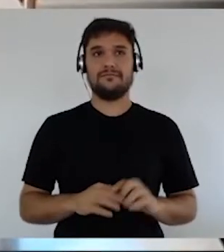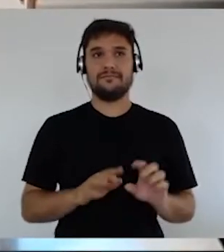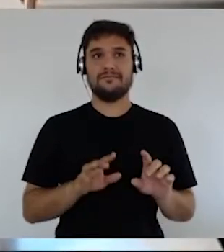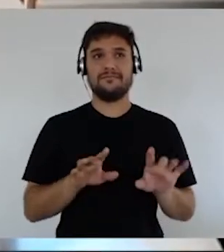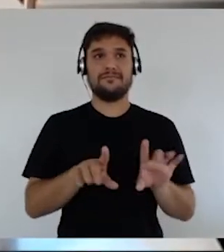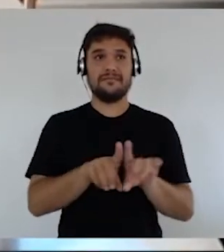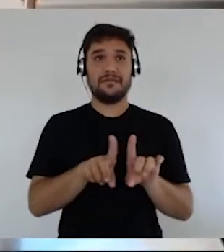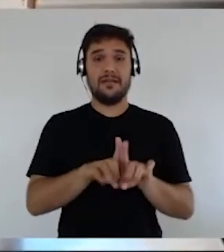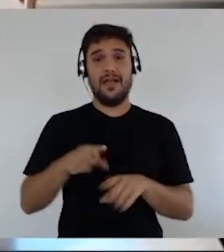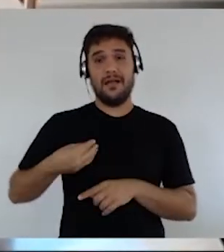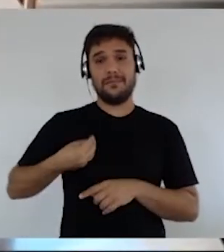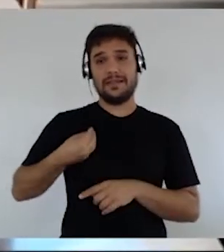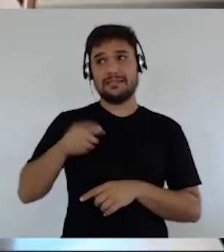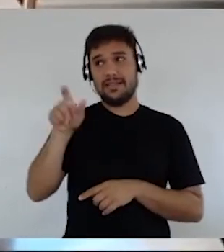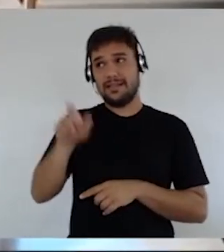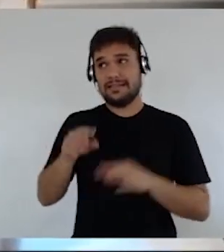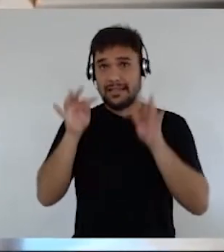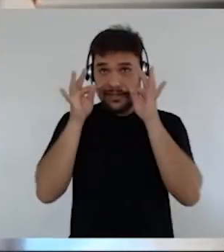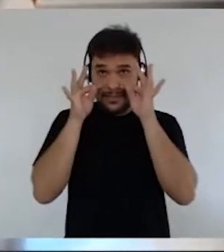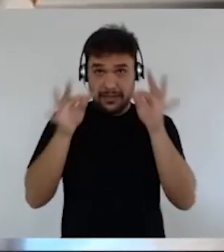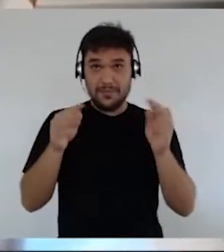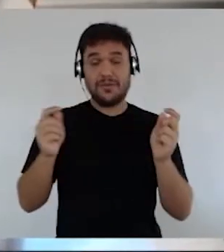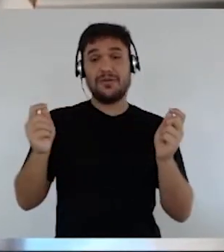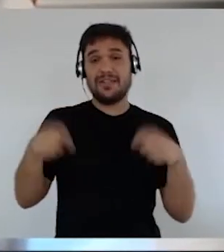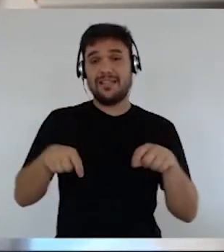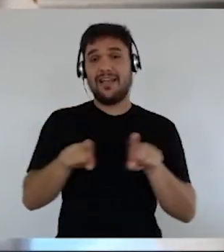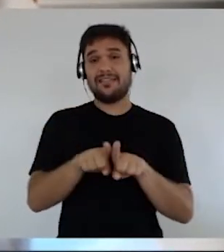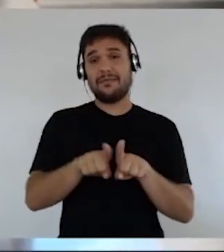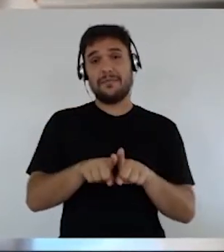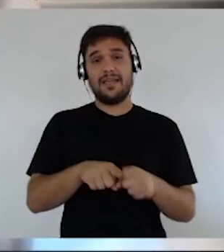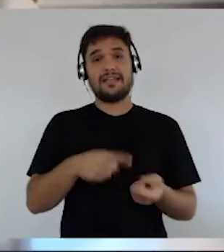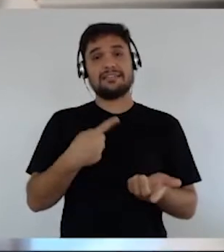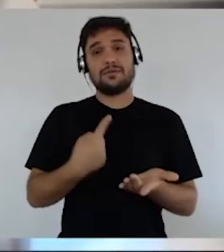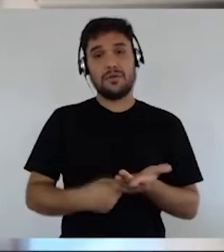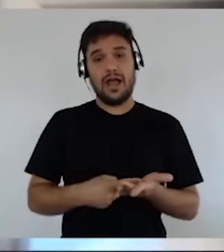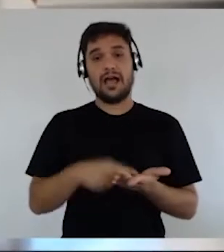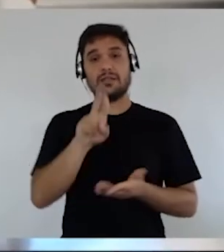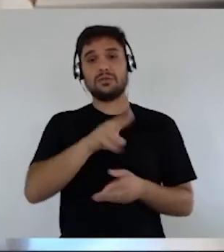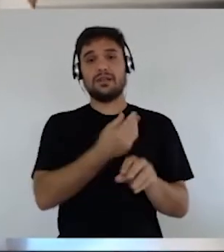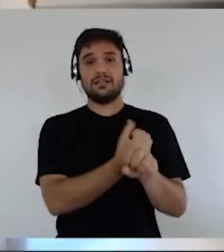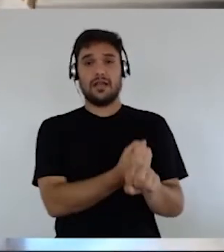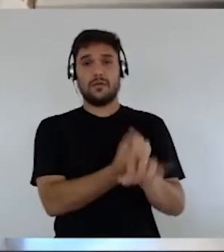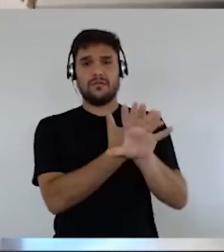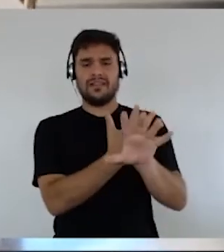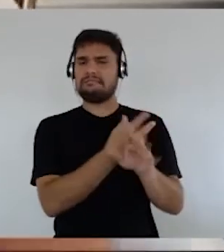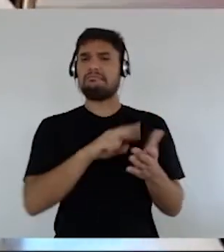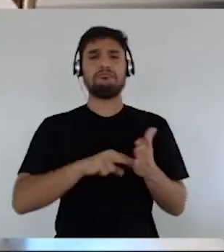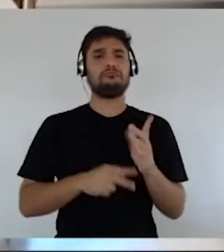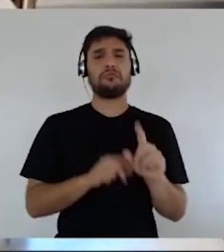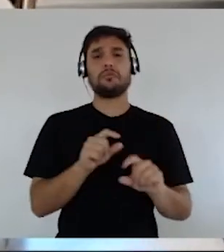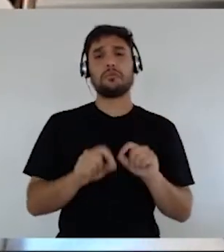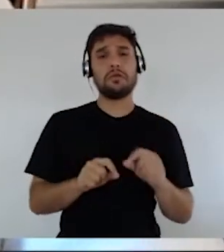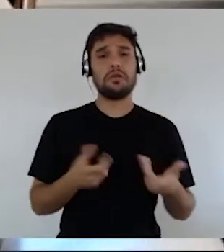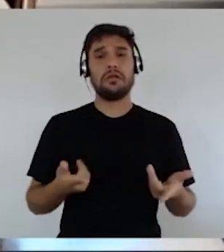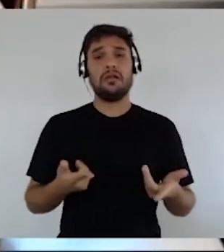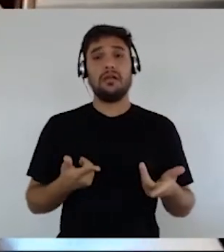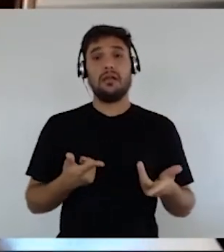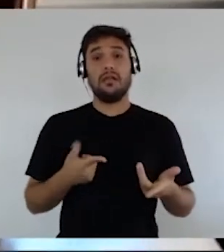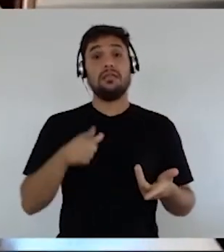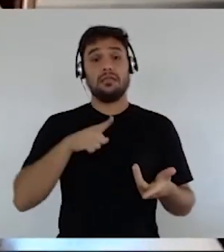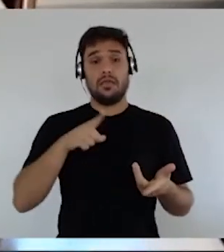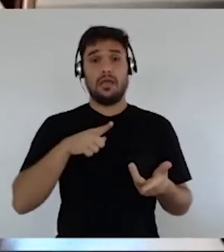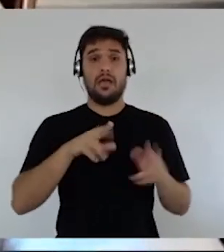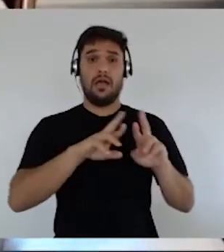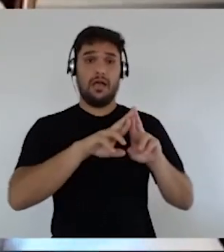presença da testemunha pode ser assegurada por via teleconferência. Isto o que é que eu quero dizer? Apesar do